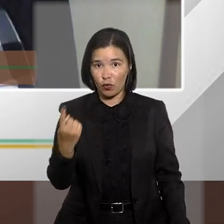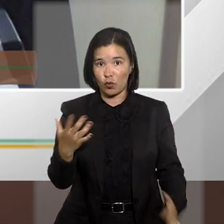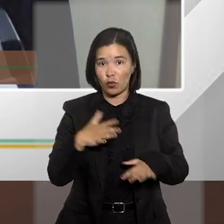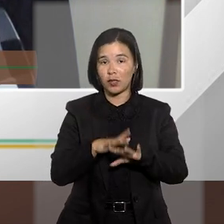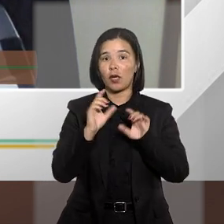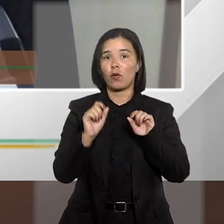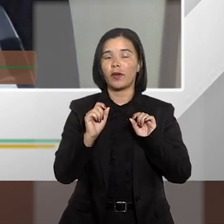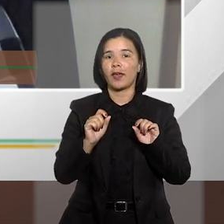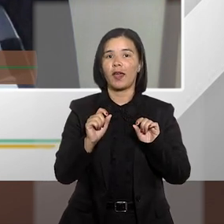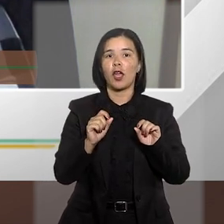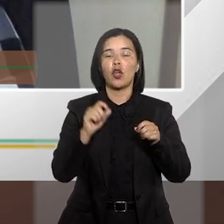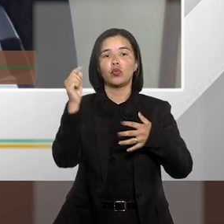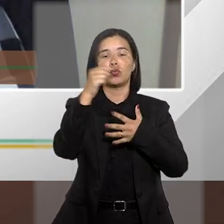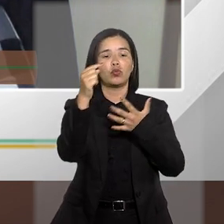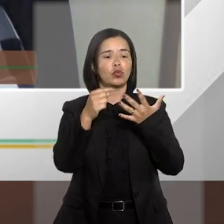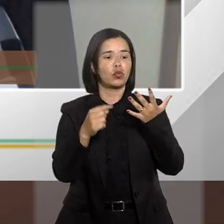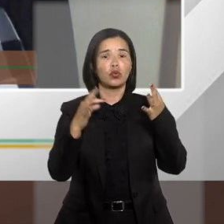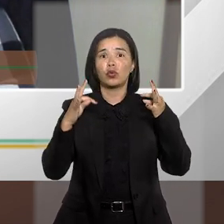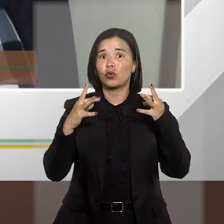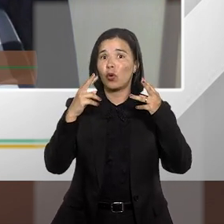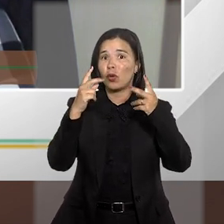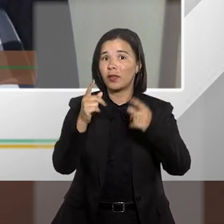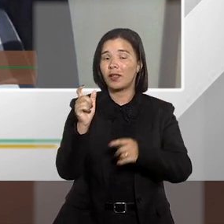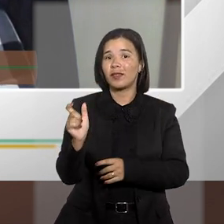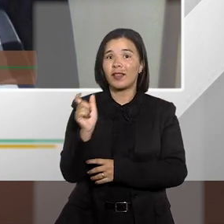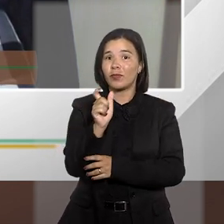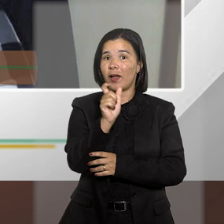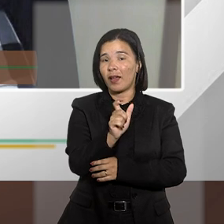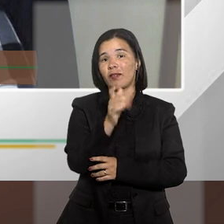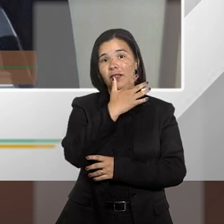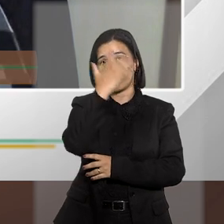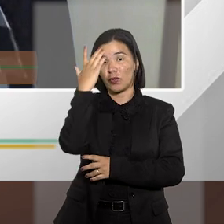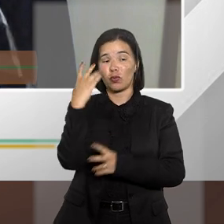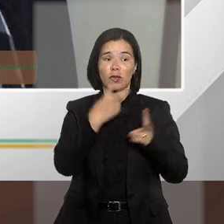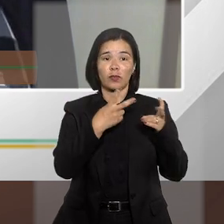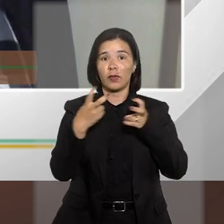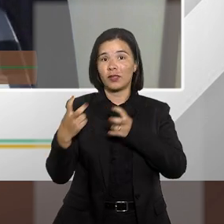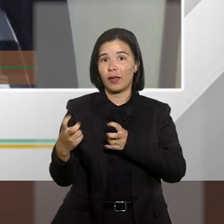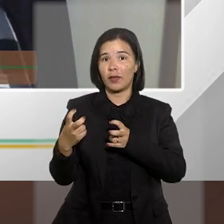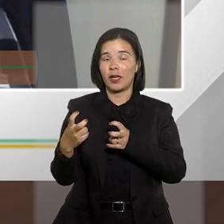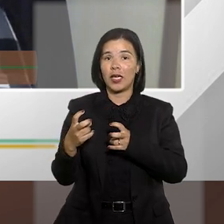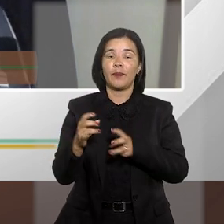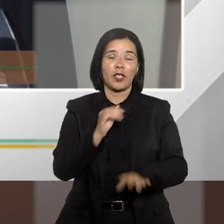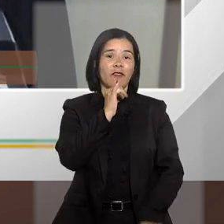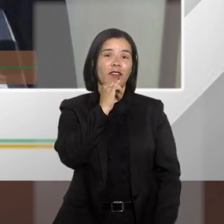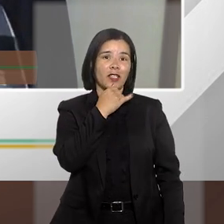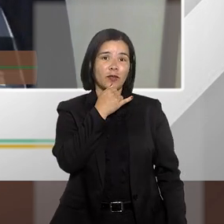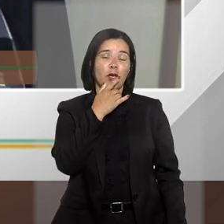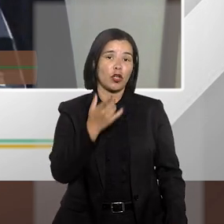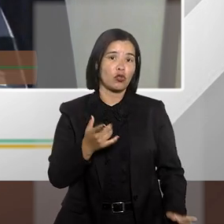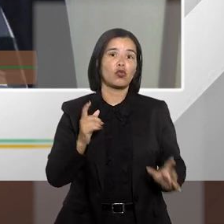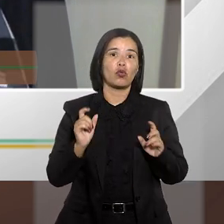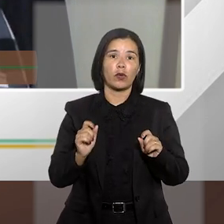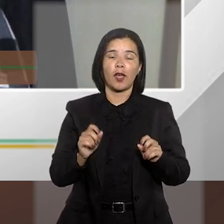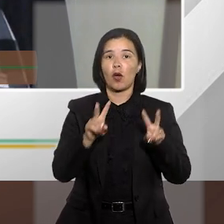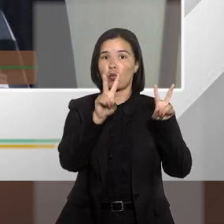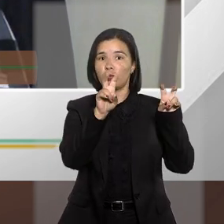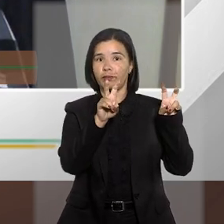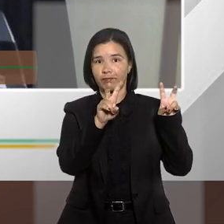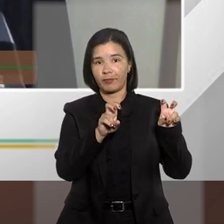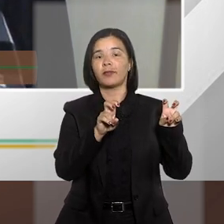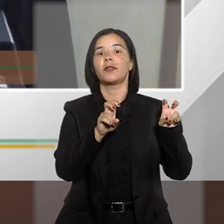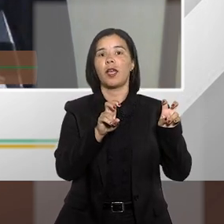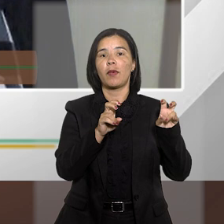obviamente a gente busca todas as expressões que as pessoas buscam reconhecer. Infelizmente é isso, o amor virou um tema